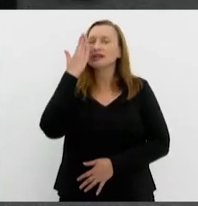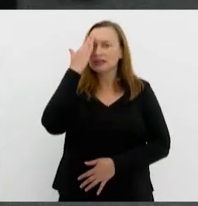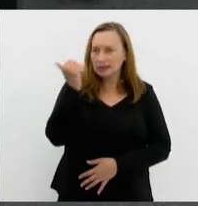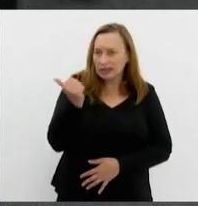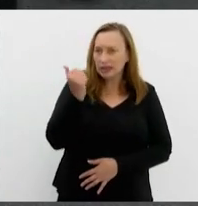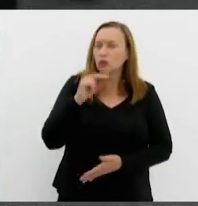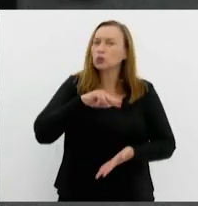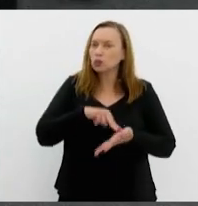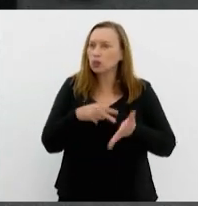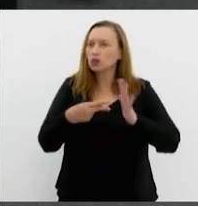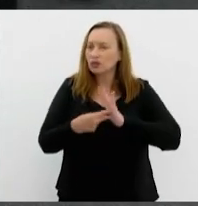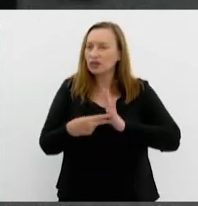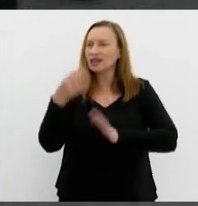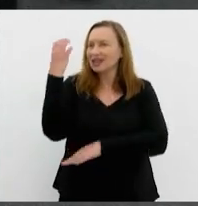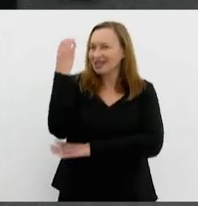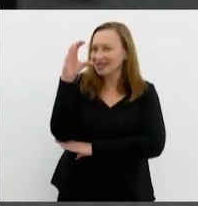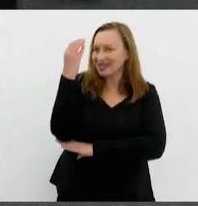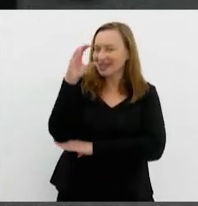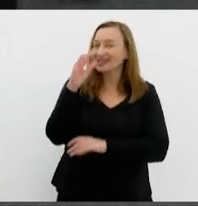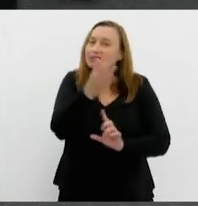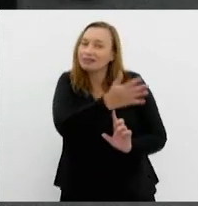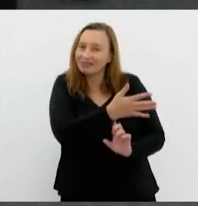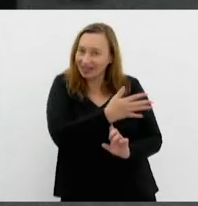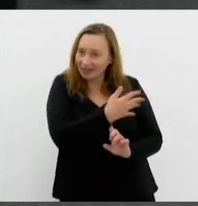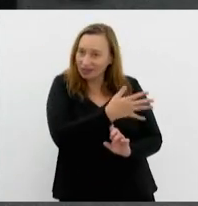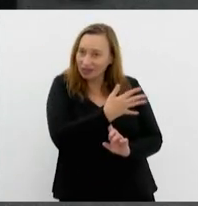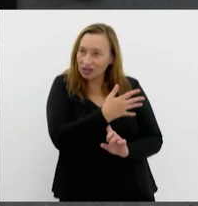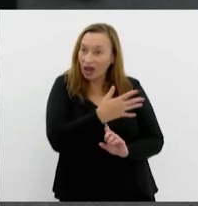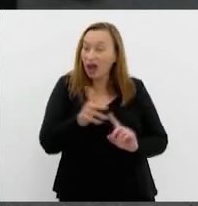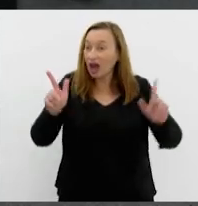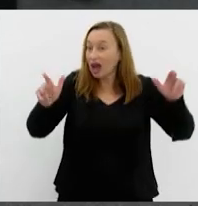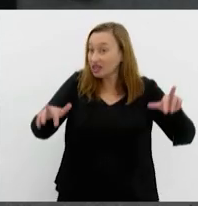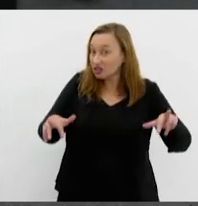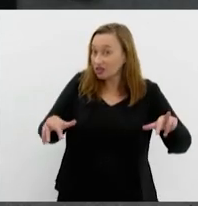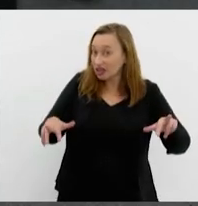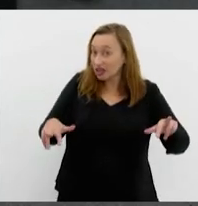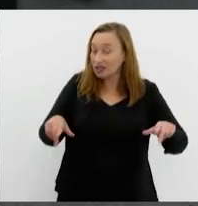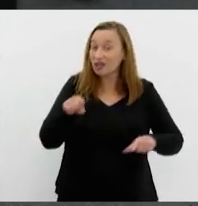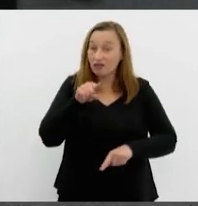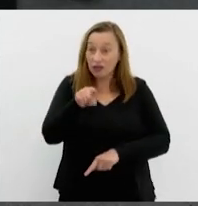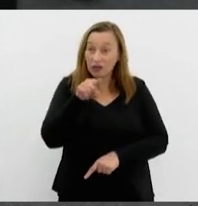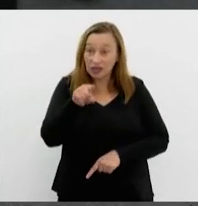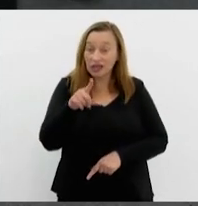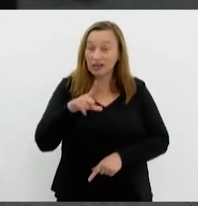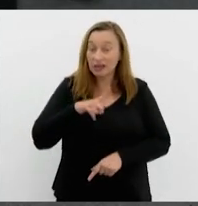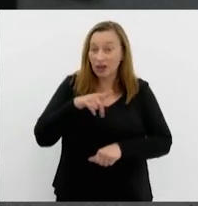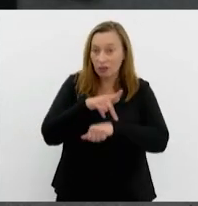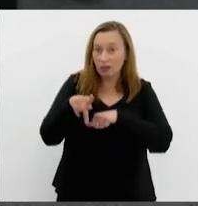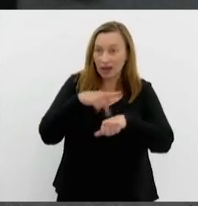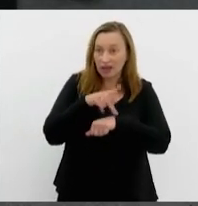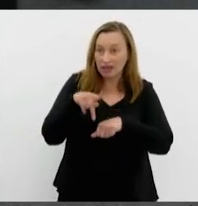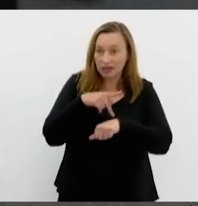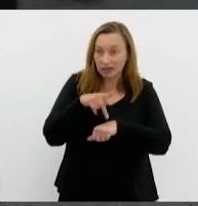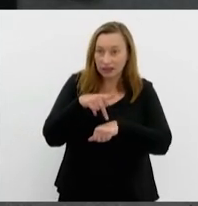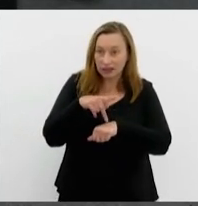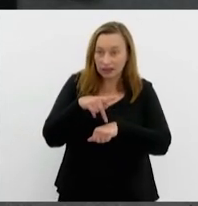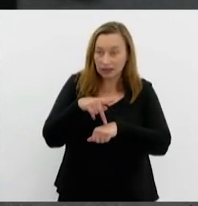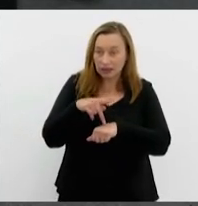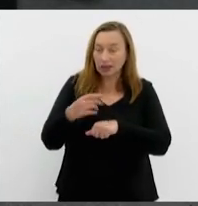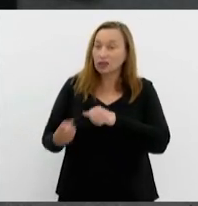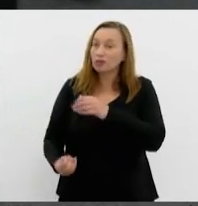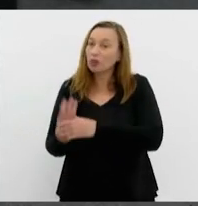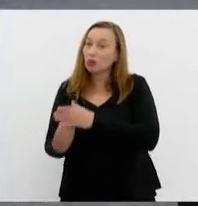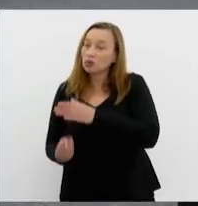que significa ciência e tecnologia. É a diferença entre você ter um país que produz